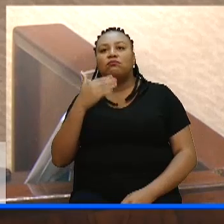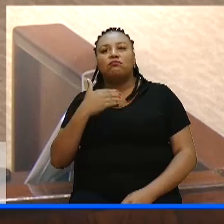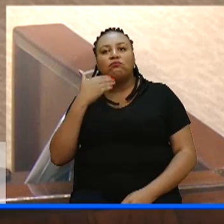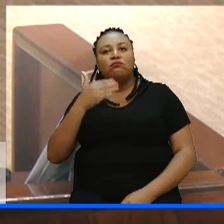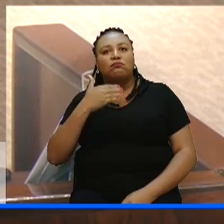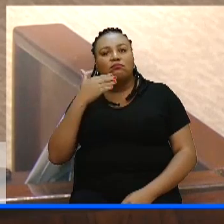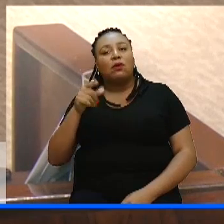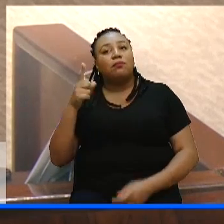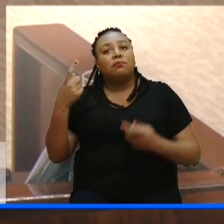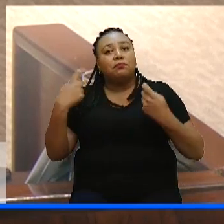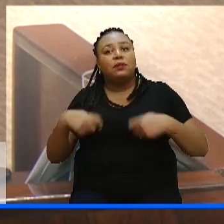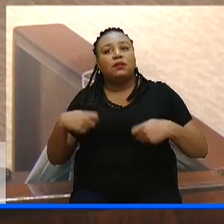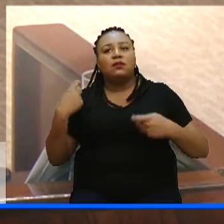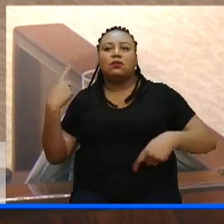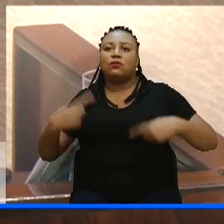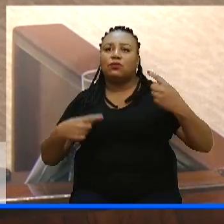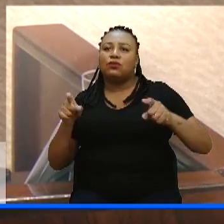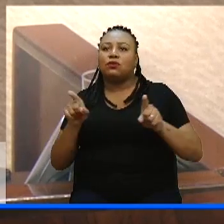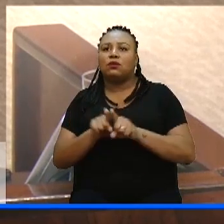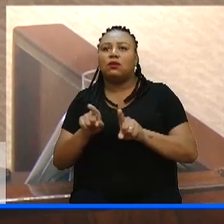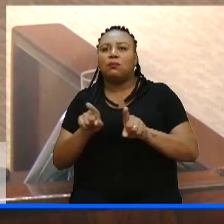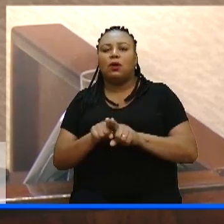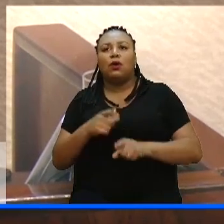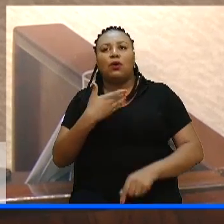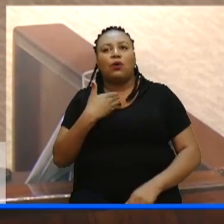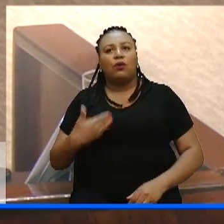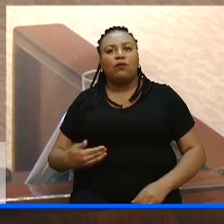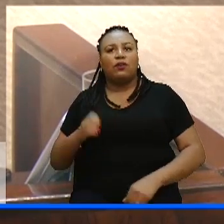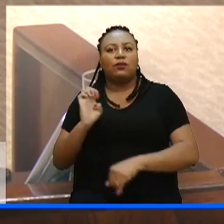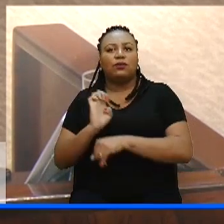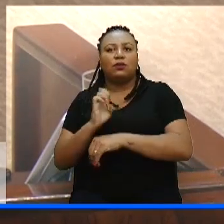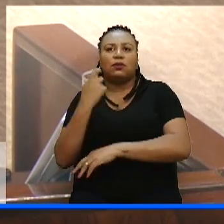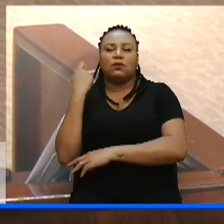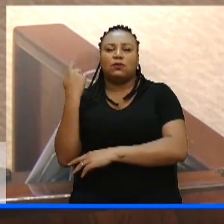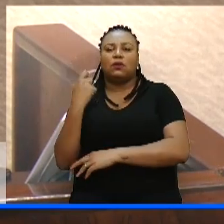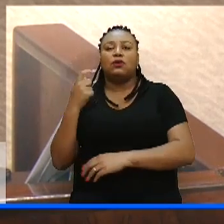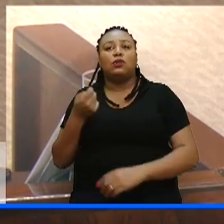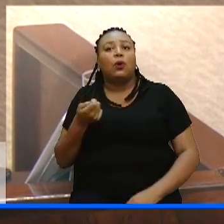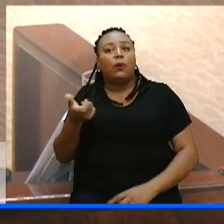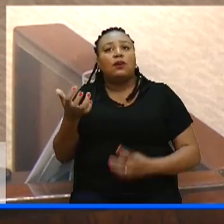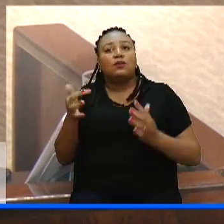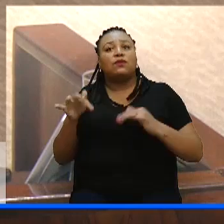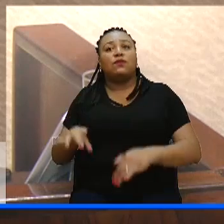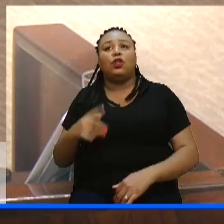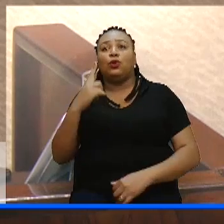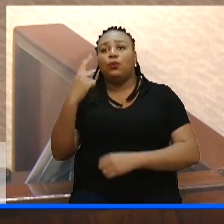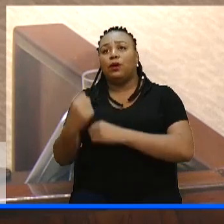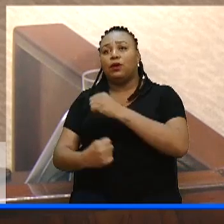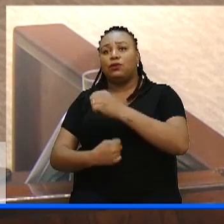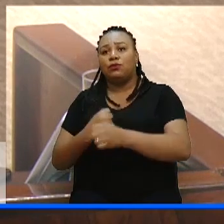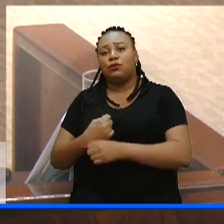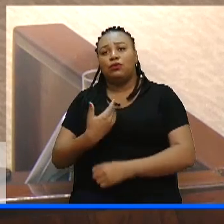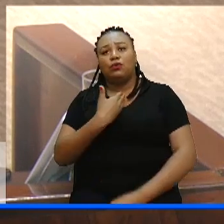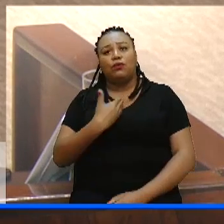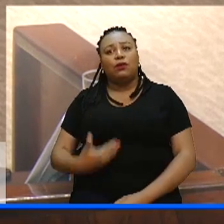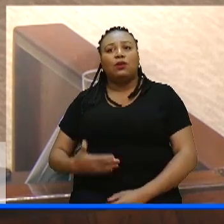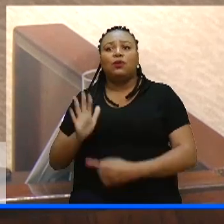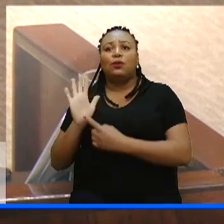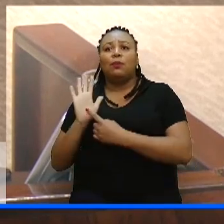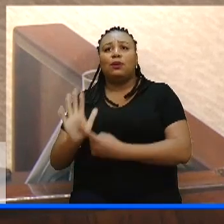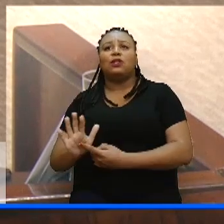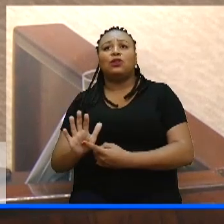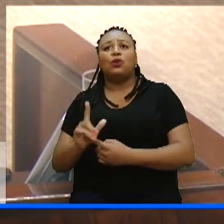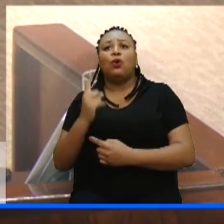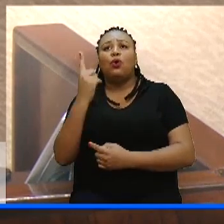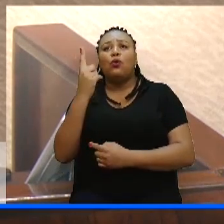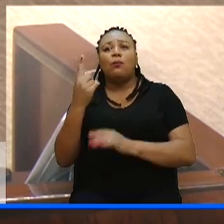é preciso debater também o seguinte o governo do estado grande do sul nós estamos quase no fim do primeiro ano do governo não apresentou uma